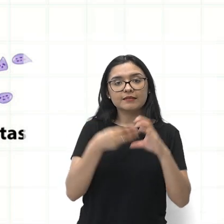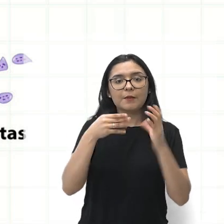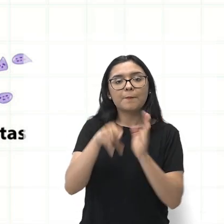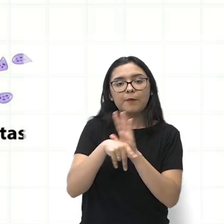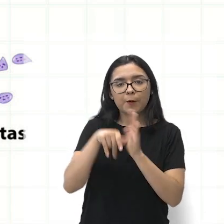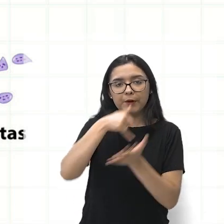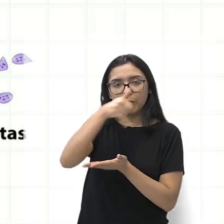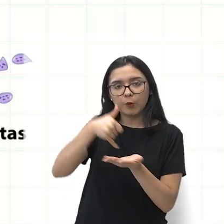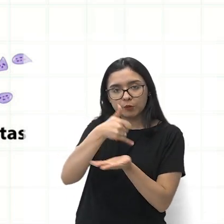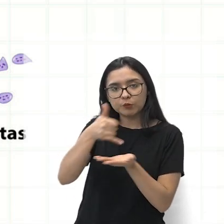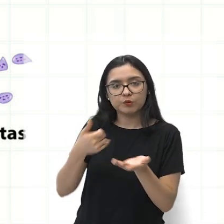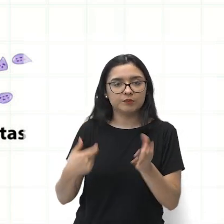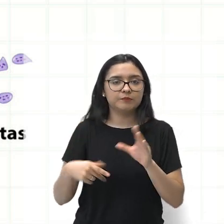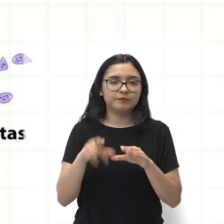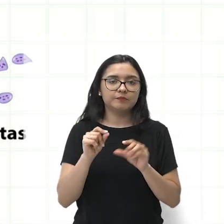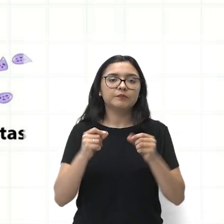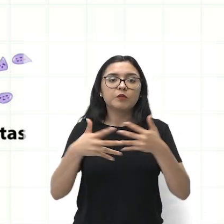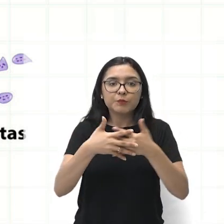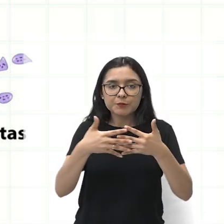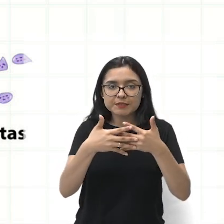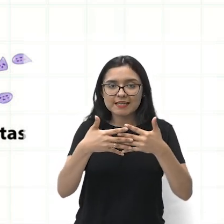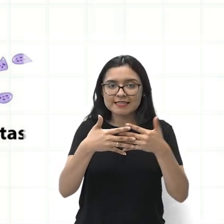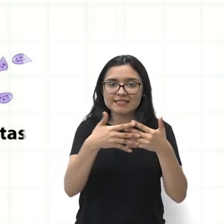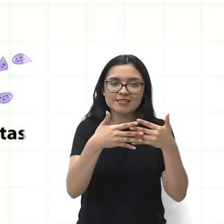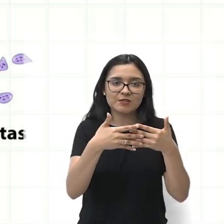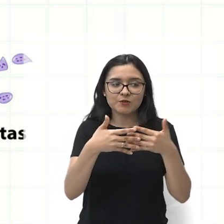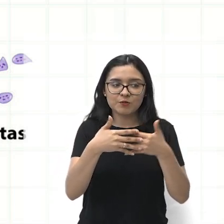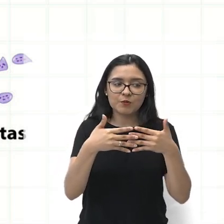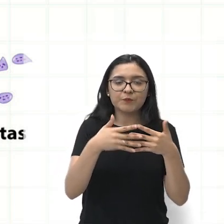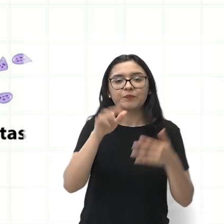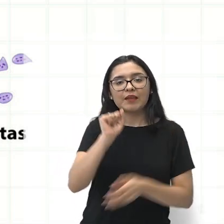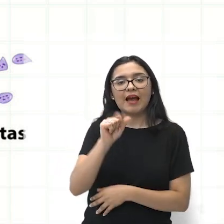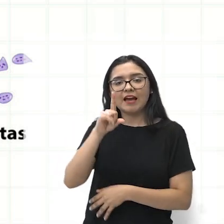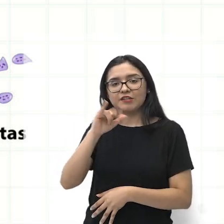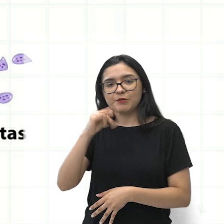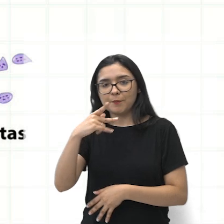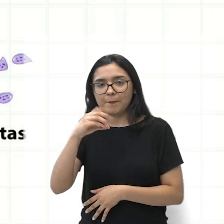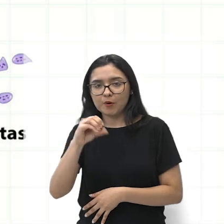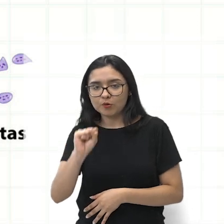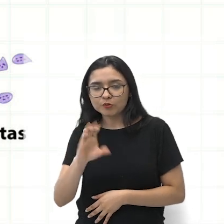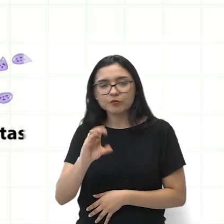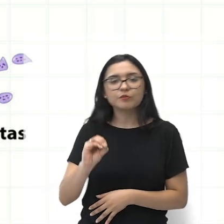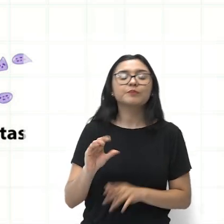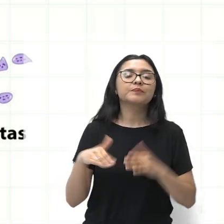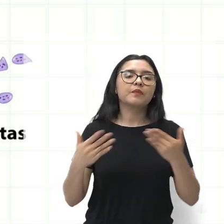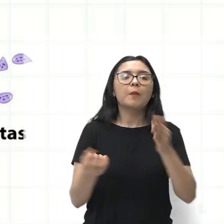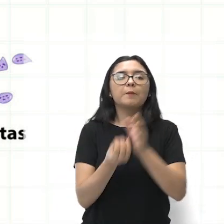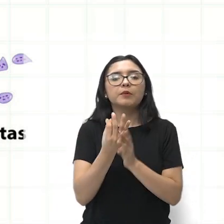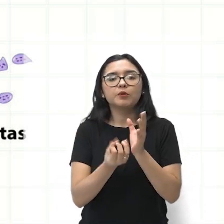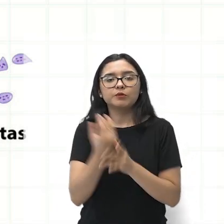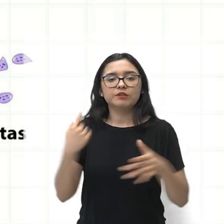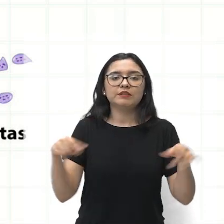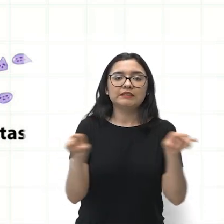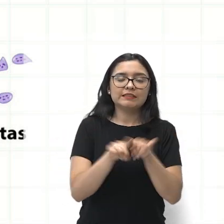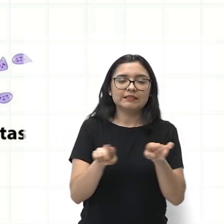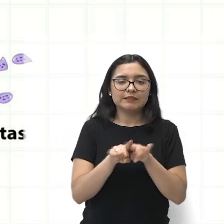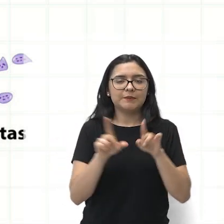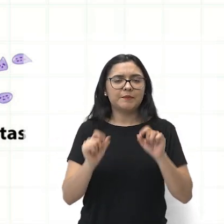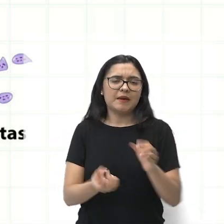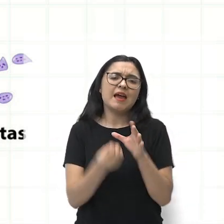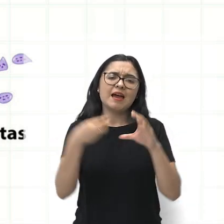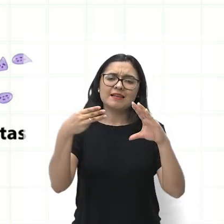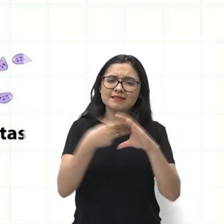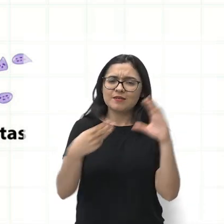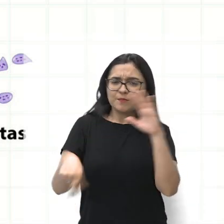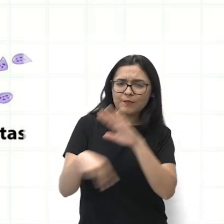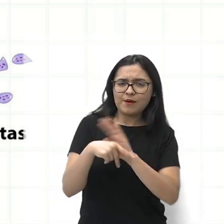de gordura do tecido adiposo, certo? Professora, ela produz também as